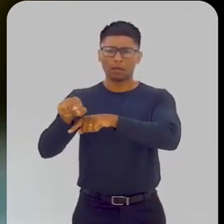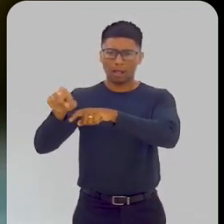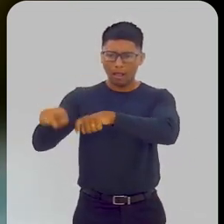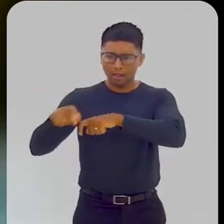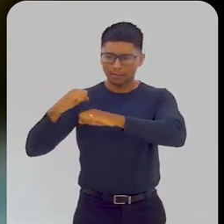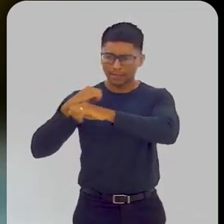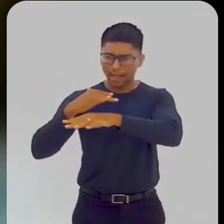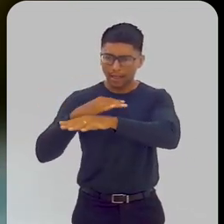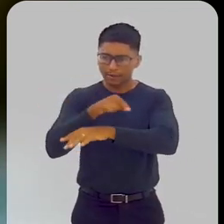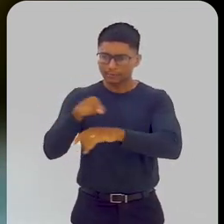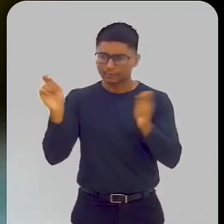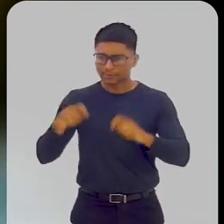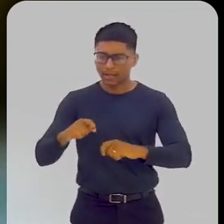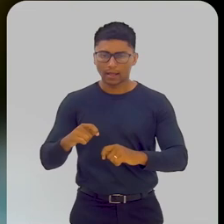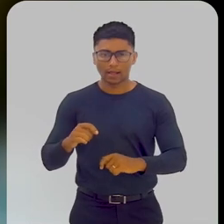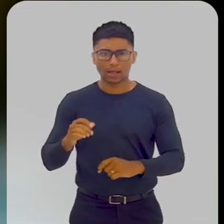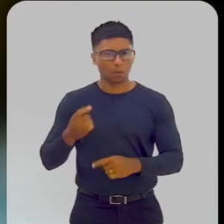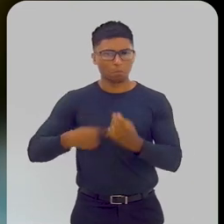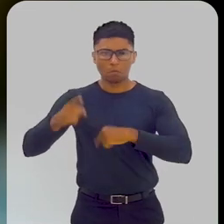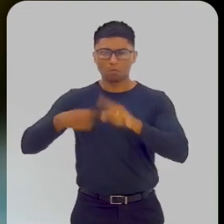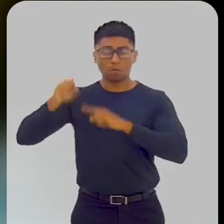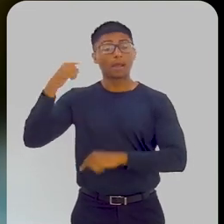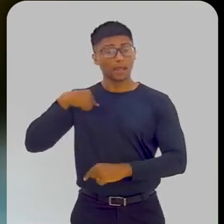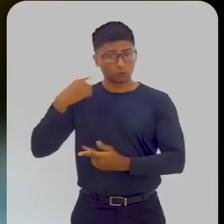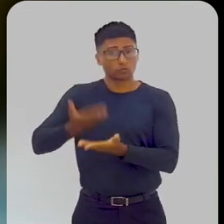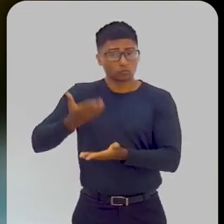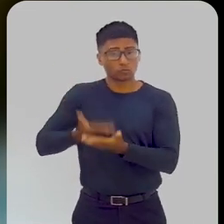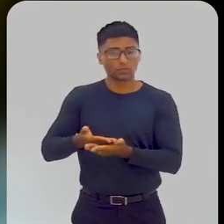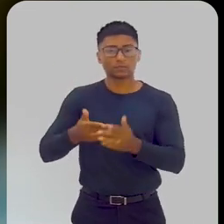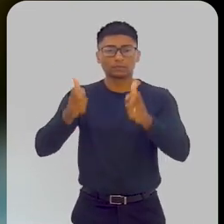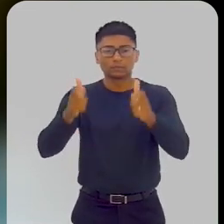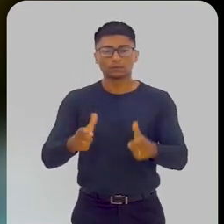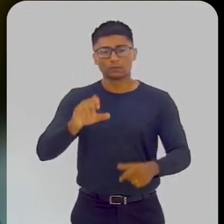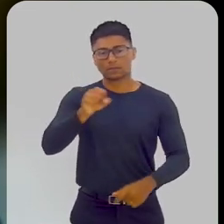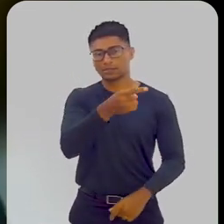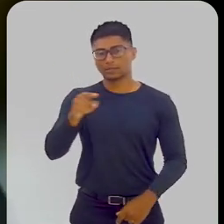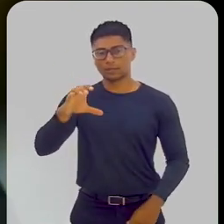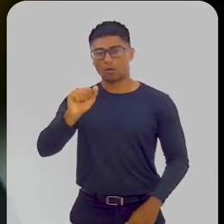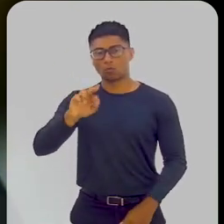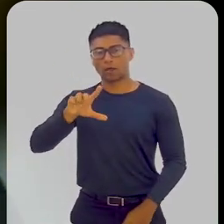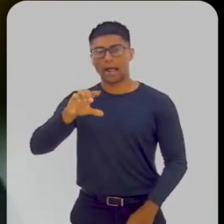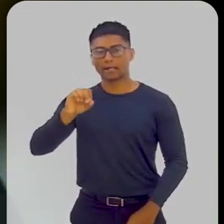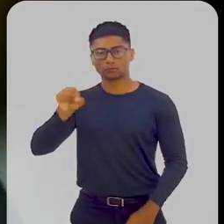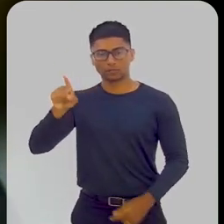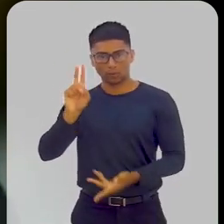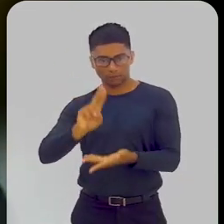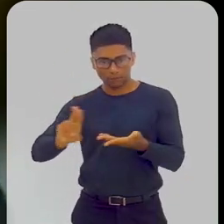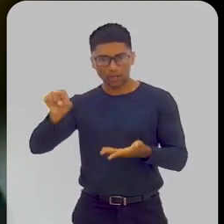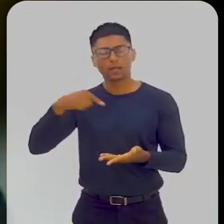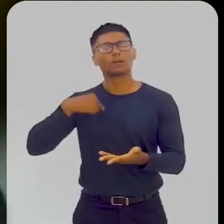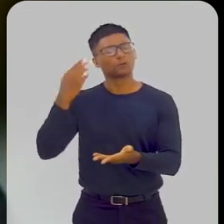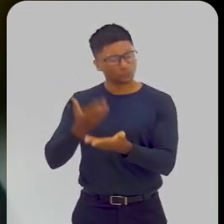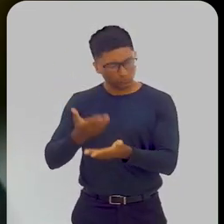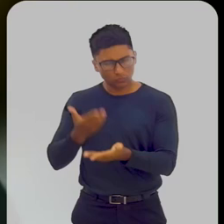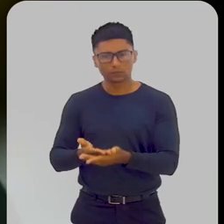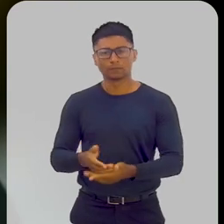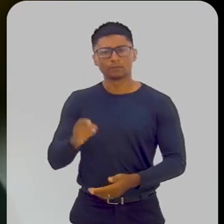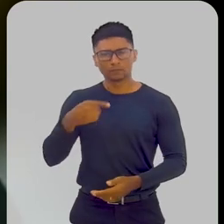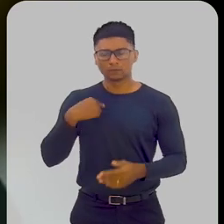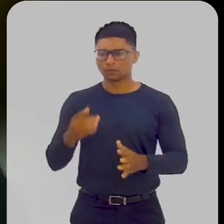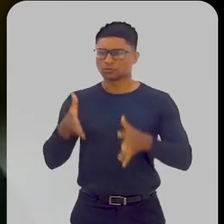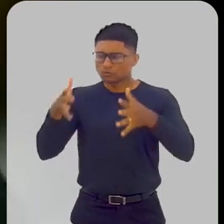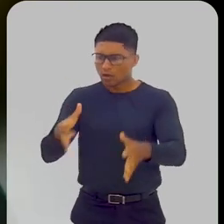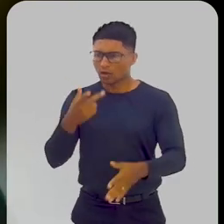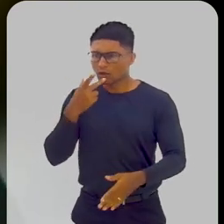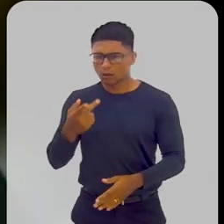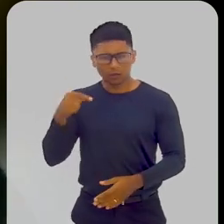do Estado gerar riqueza para todo o Estado. Eu estudei no interior de São Paulo, em São Carlos, no campus da Universidade de São Paulo. Ali,